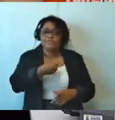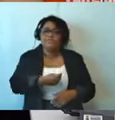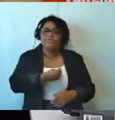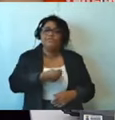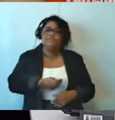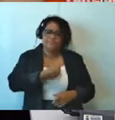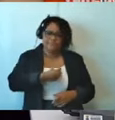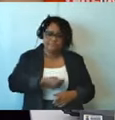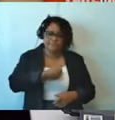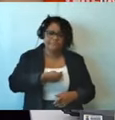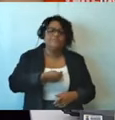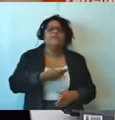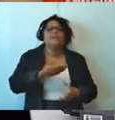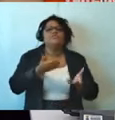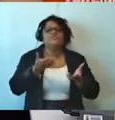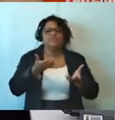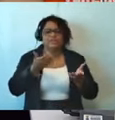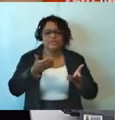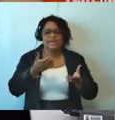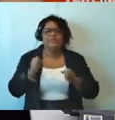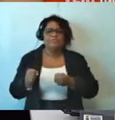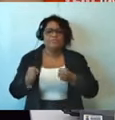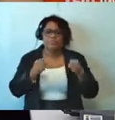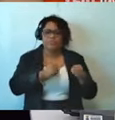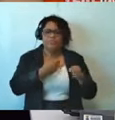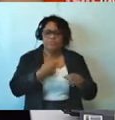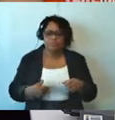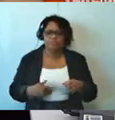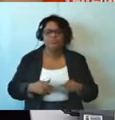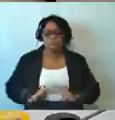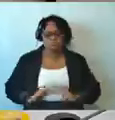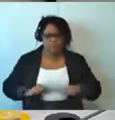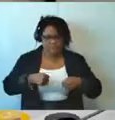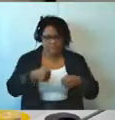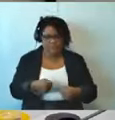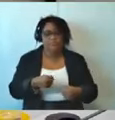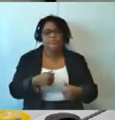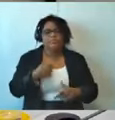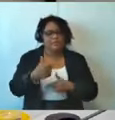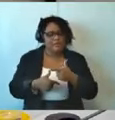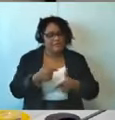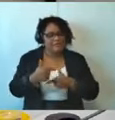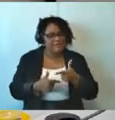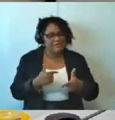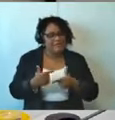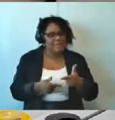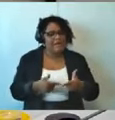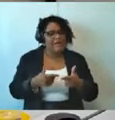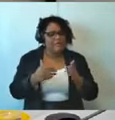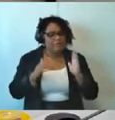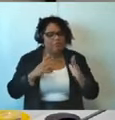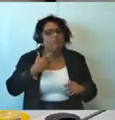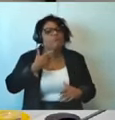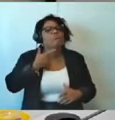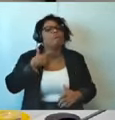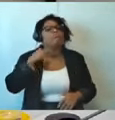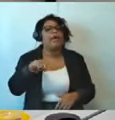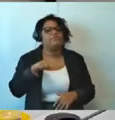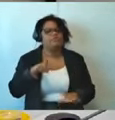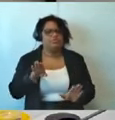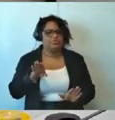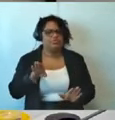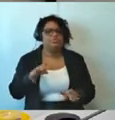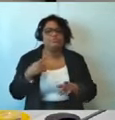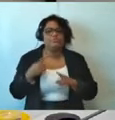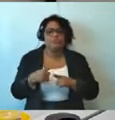poder público, e eu não vou medir esforço, para que venha ter zelo de fato com isso. Só quem está ali no front, igual nossos colegas mencionou, né, os colegas